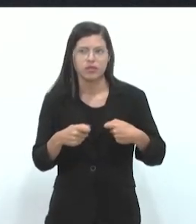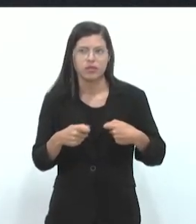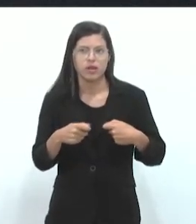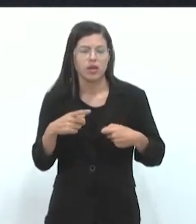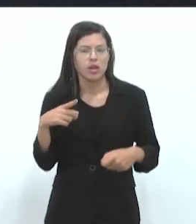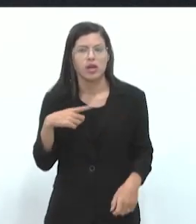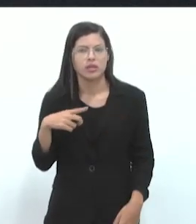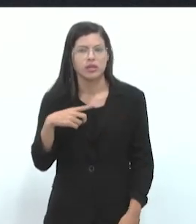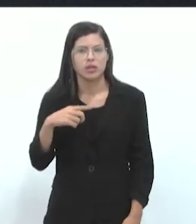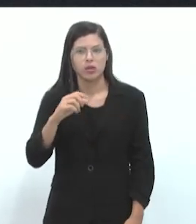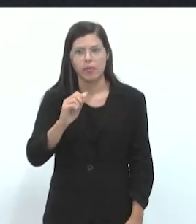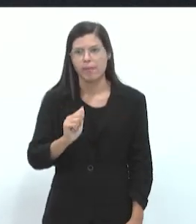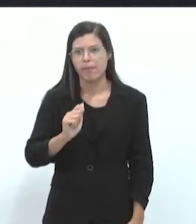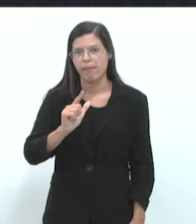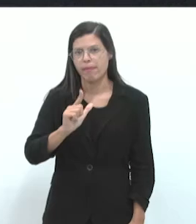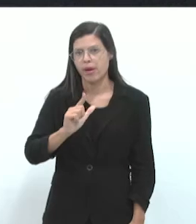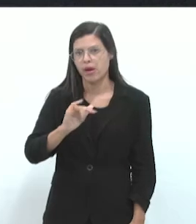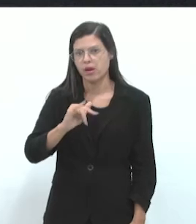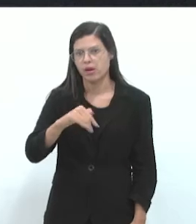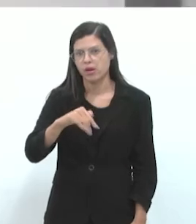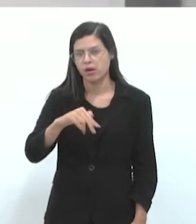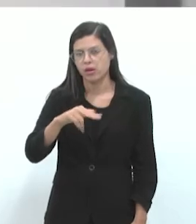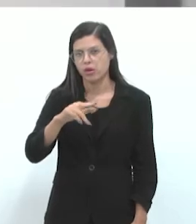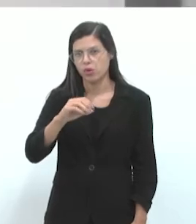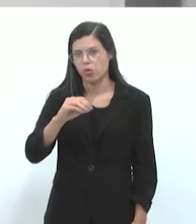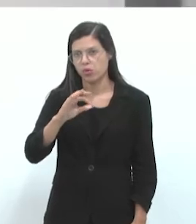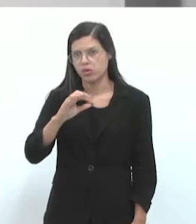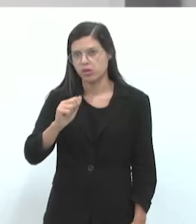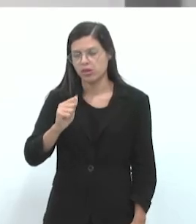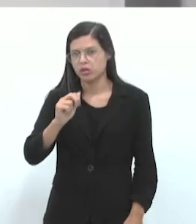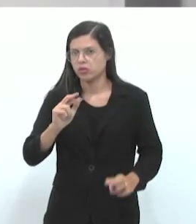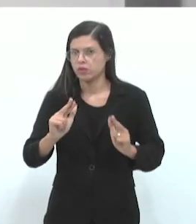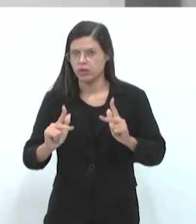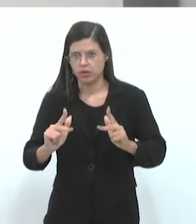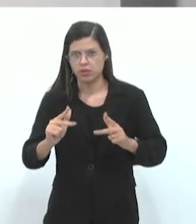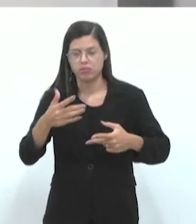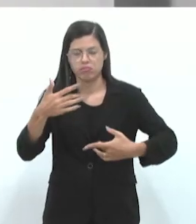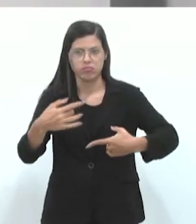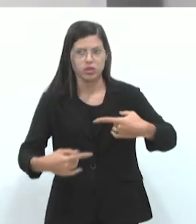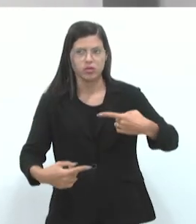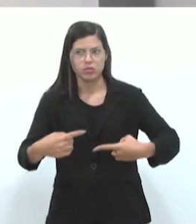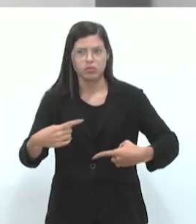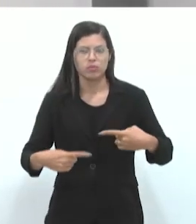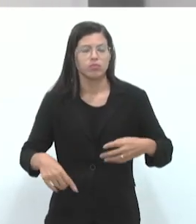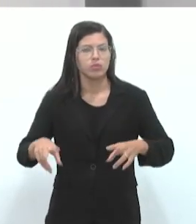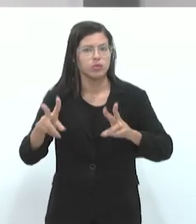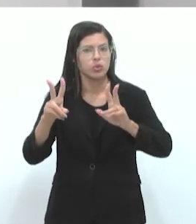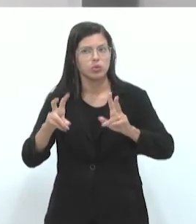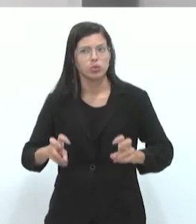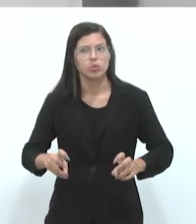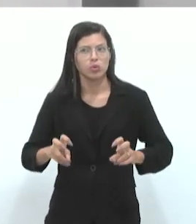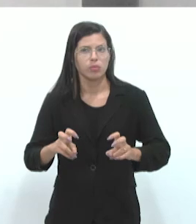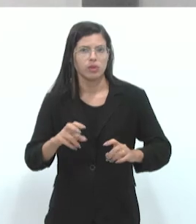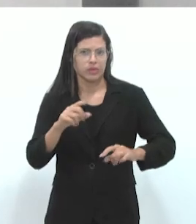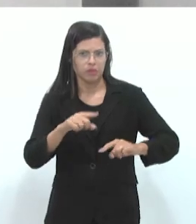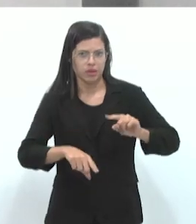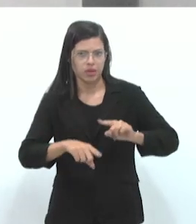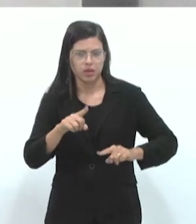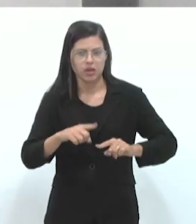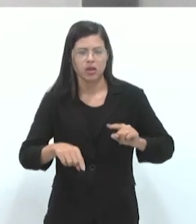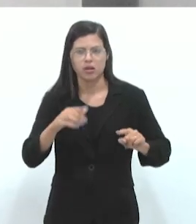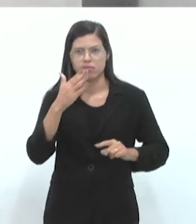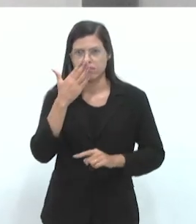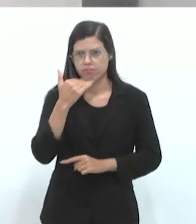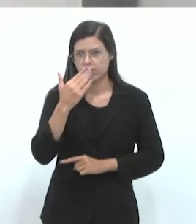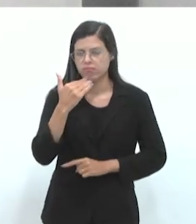diferenciada. De qualquer forma, é uma discussão pertinente nesse momento sobre os itens da cesta básica e de algumas medidas de reforma que